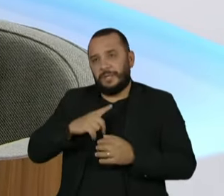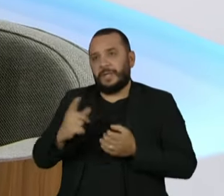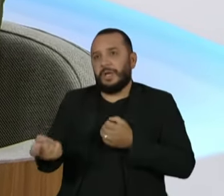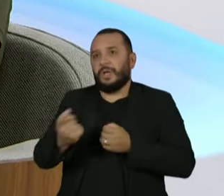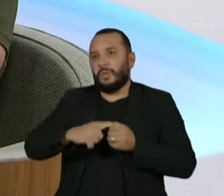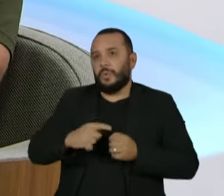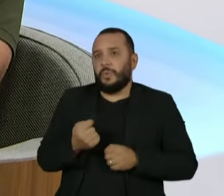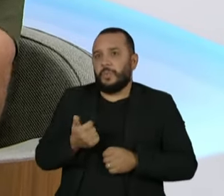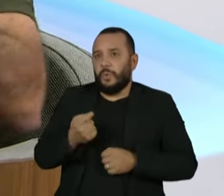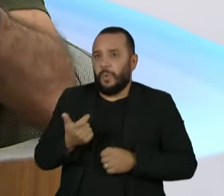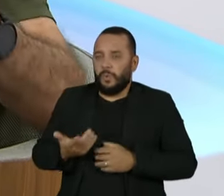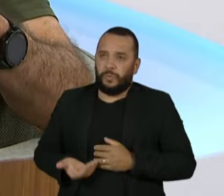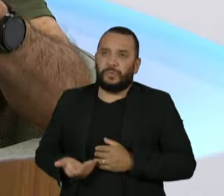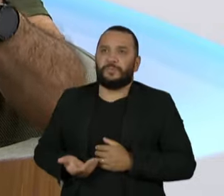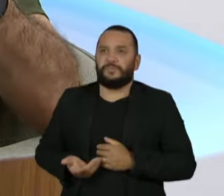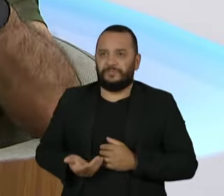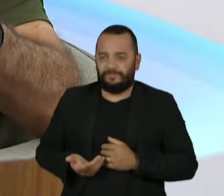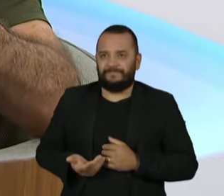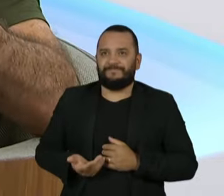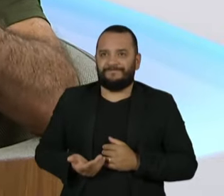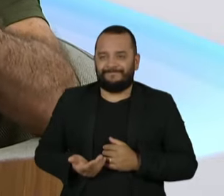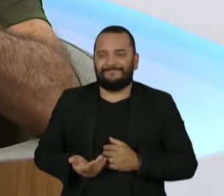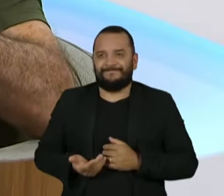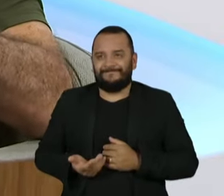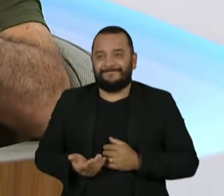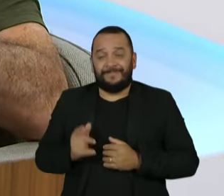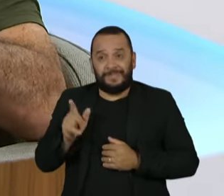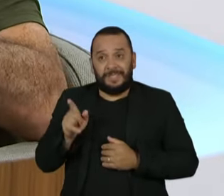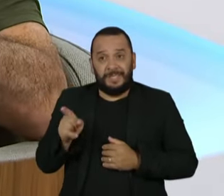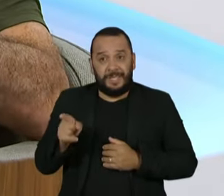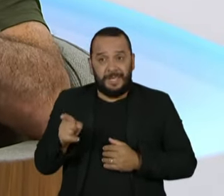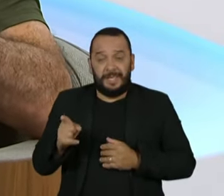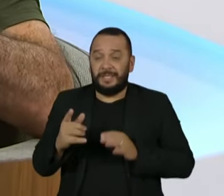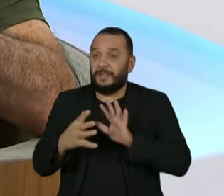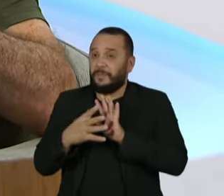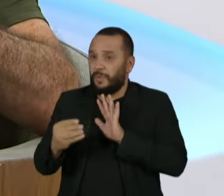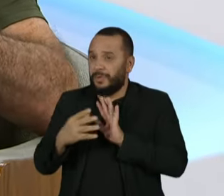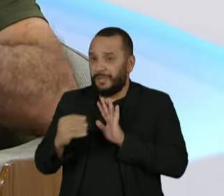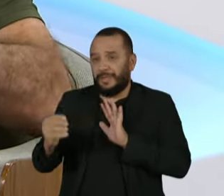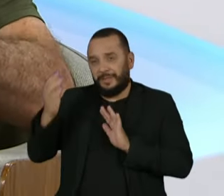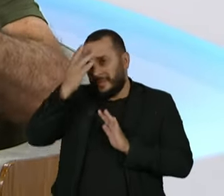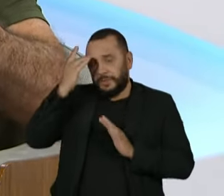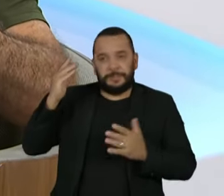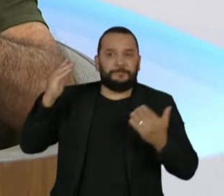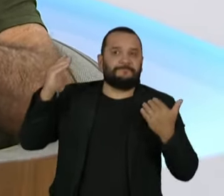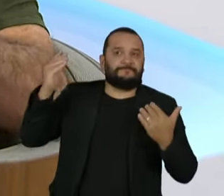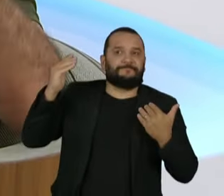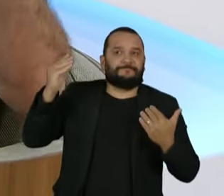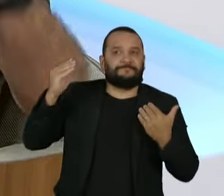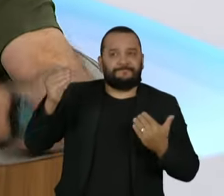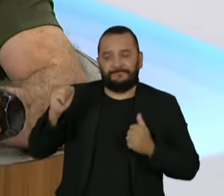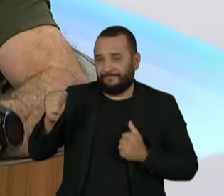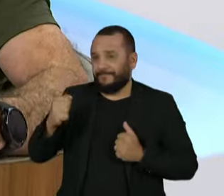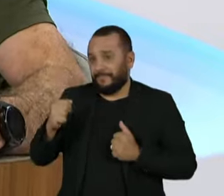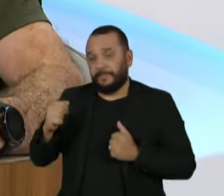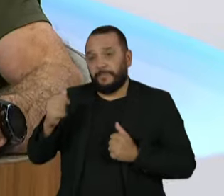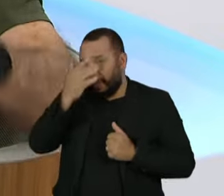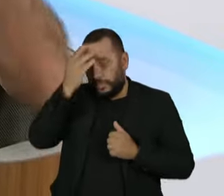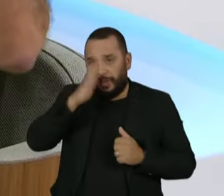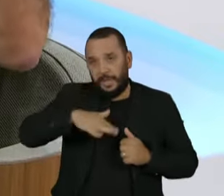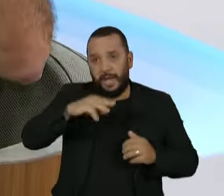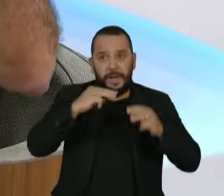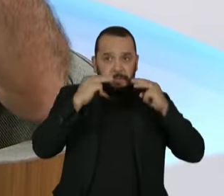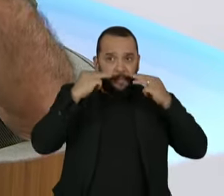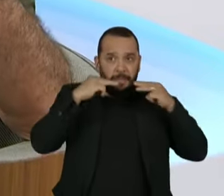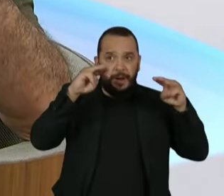e esse modelo tá está severamente sendo questionado por muita gente muita gente marketing